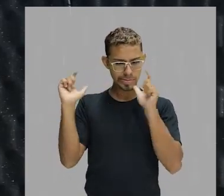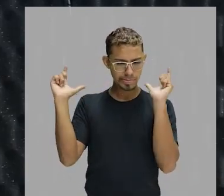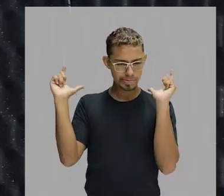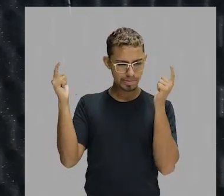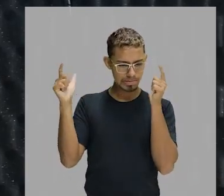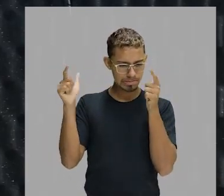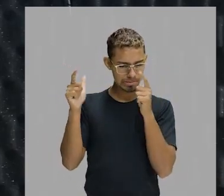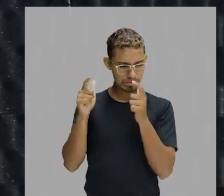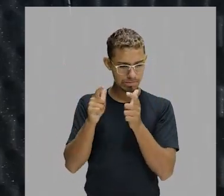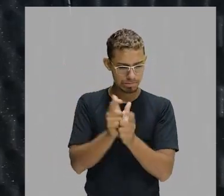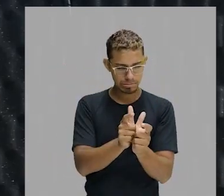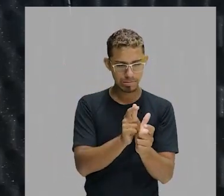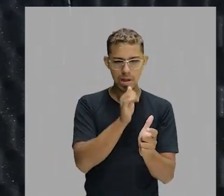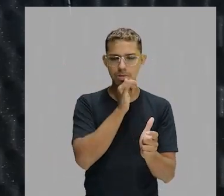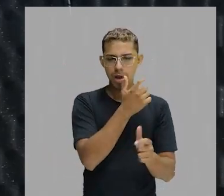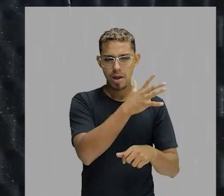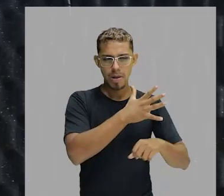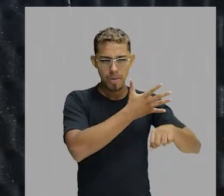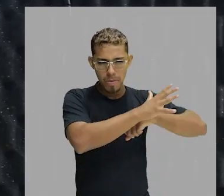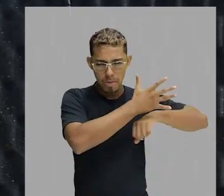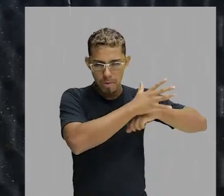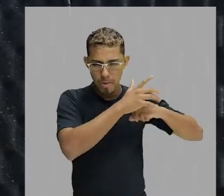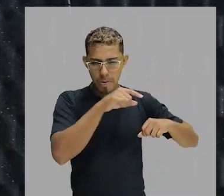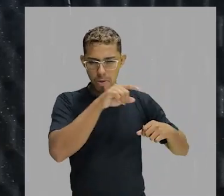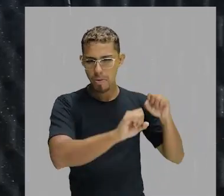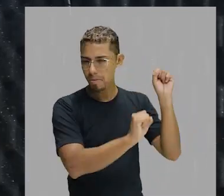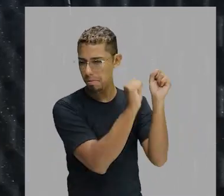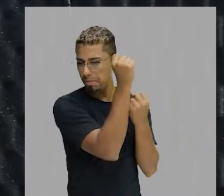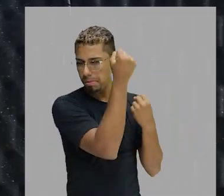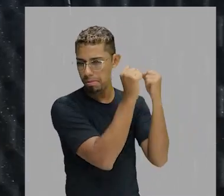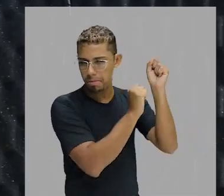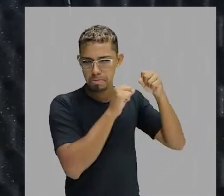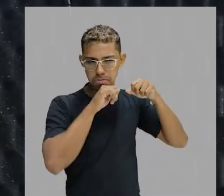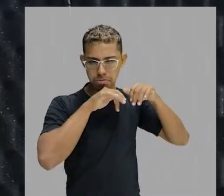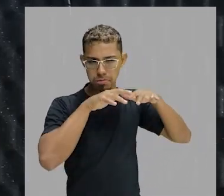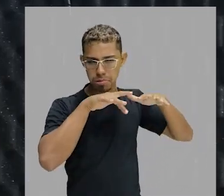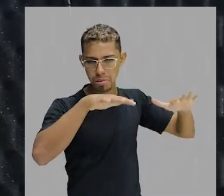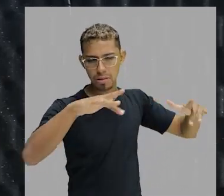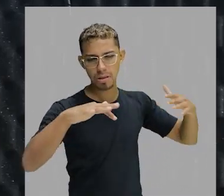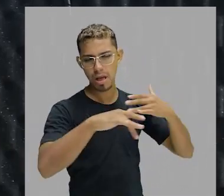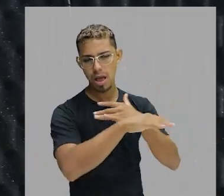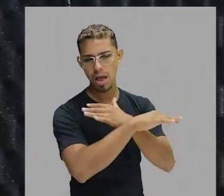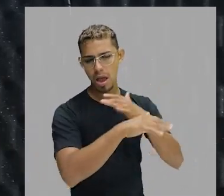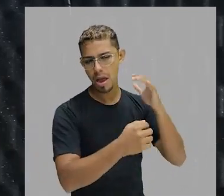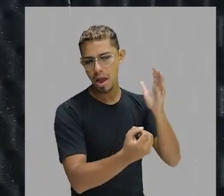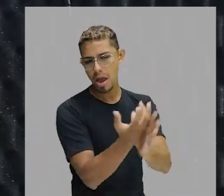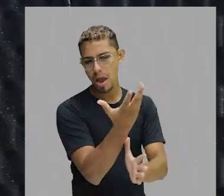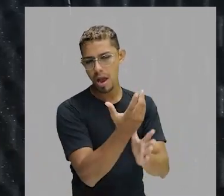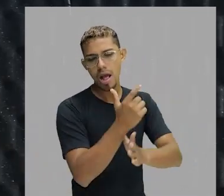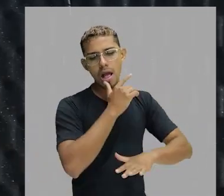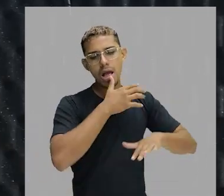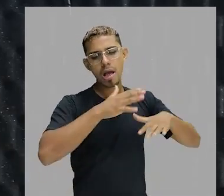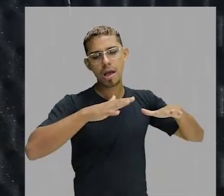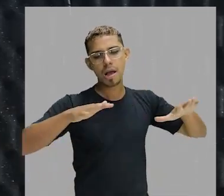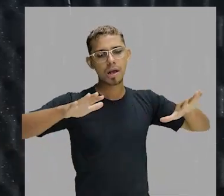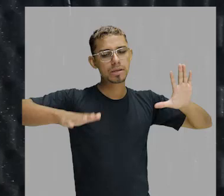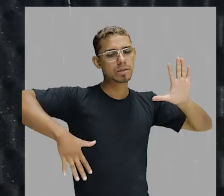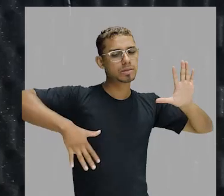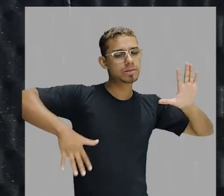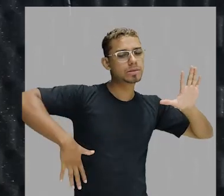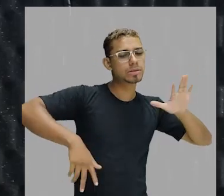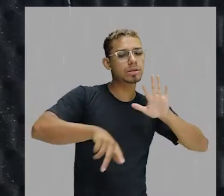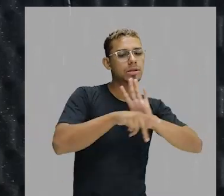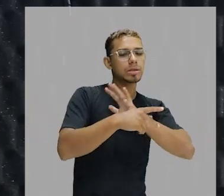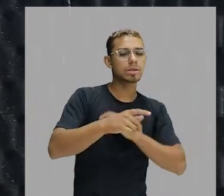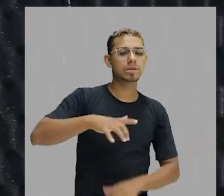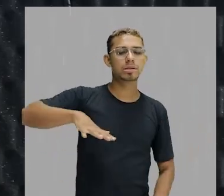as atividades econômicas quanto para dar espaço para os zoneamentos urbanos, principalmente as áreas do litoral. Eu te cito aí uma curiosidade,